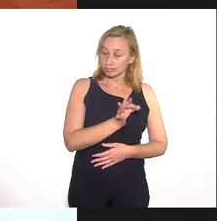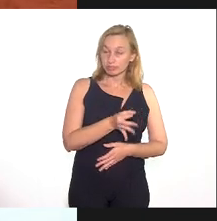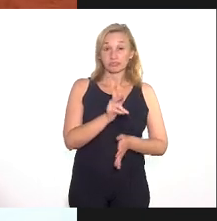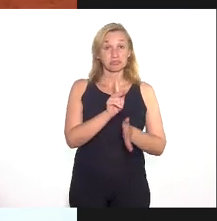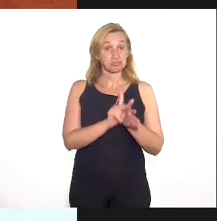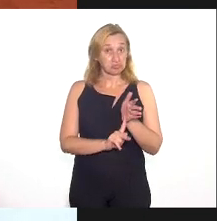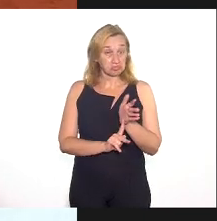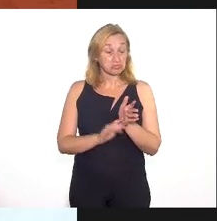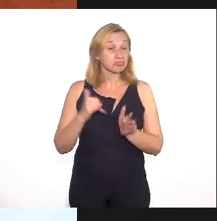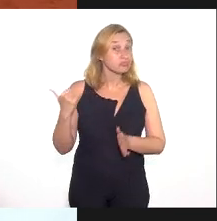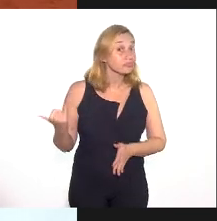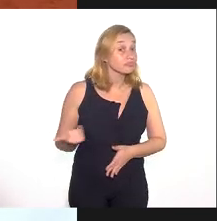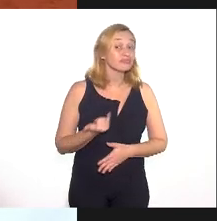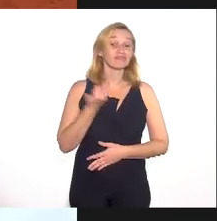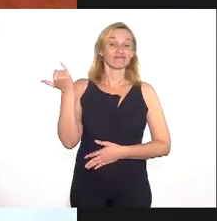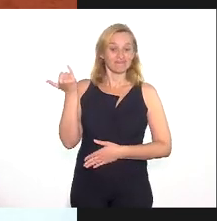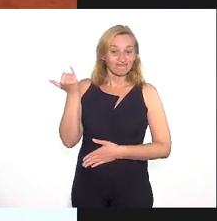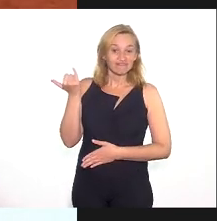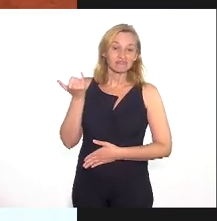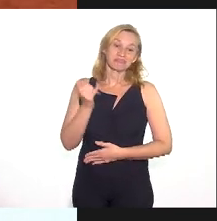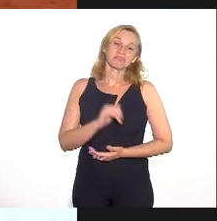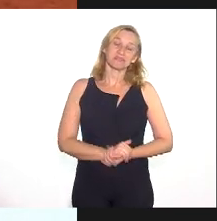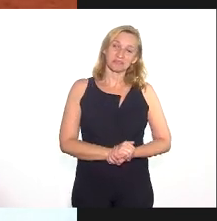projeto importantíssimo.